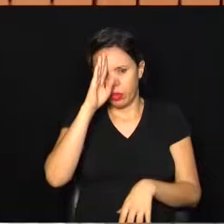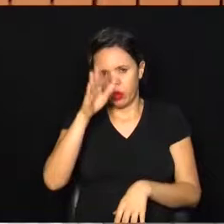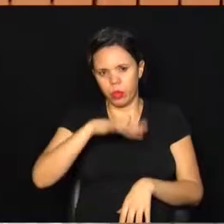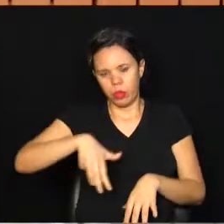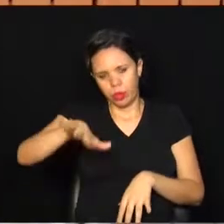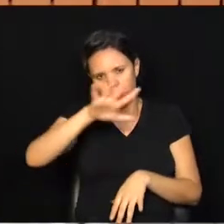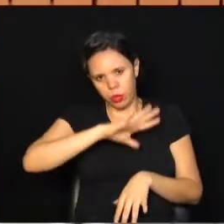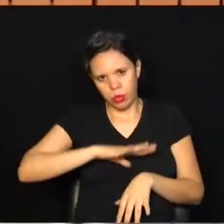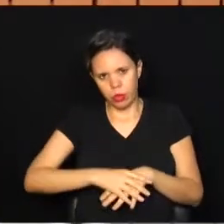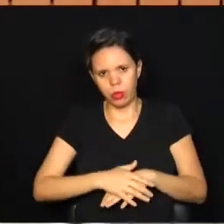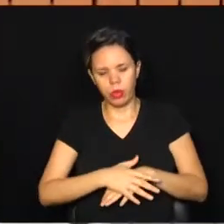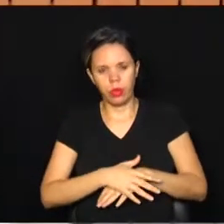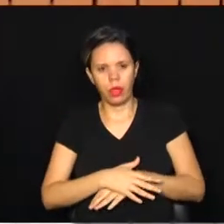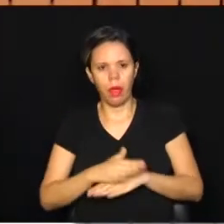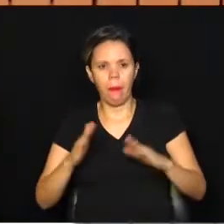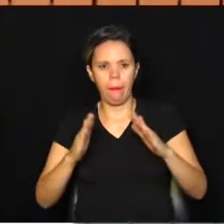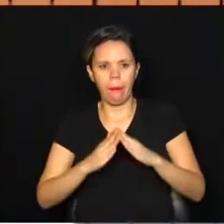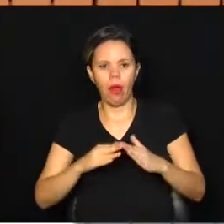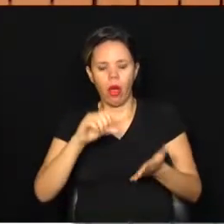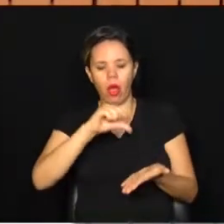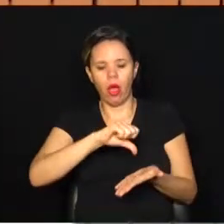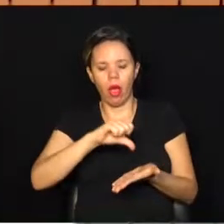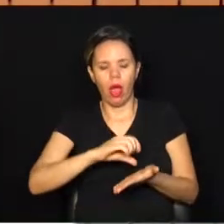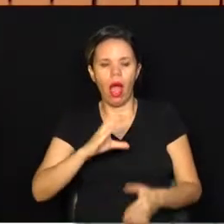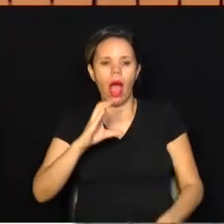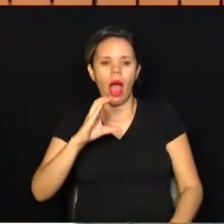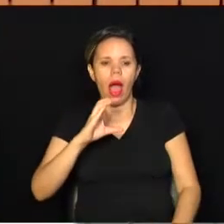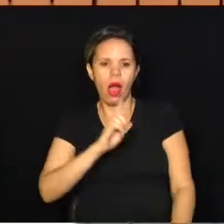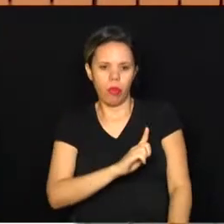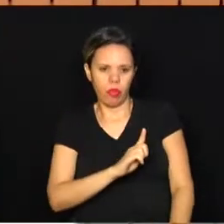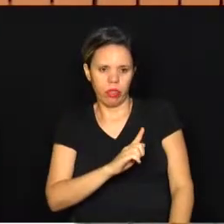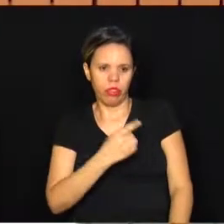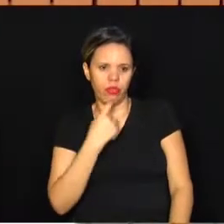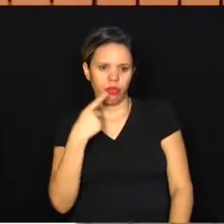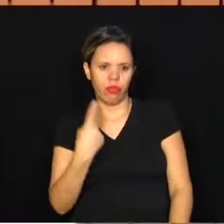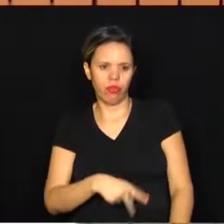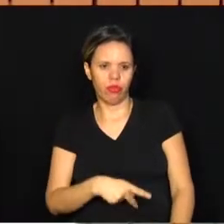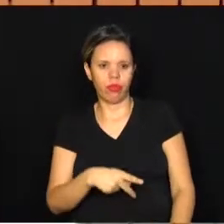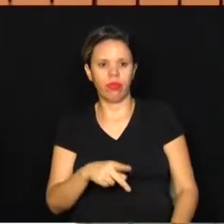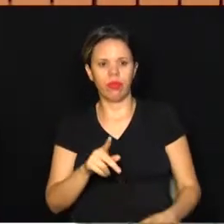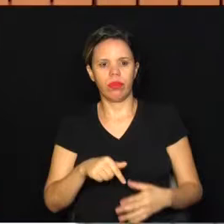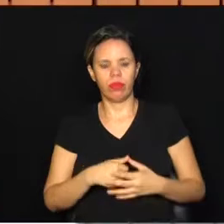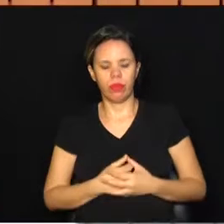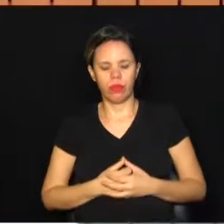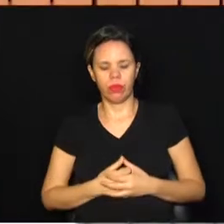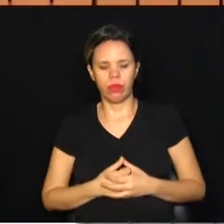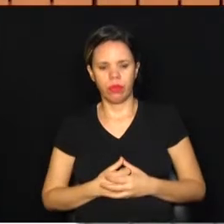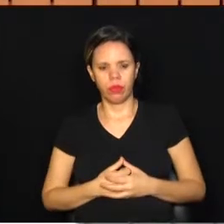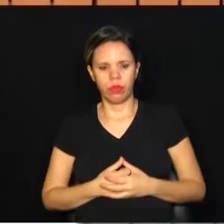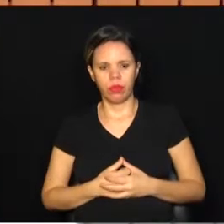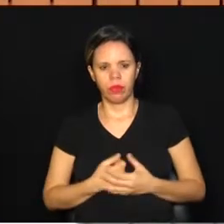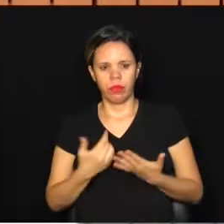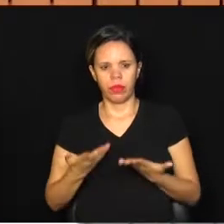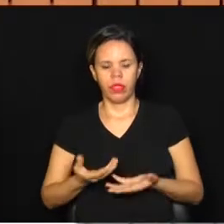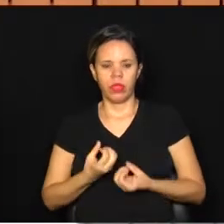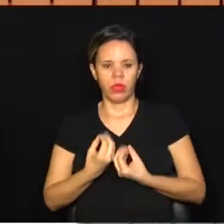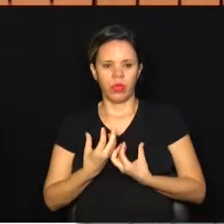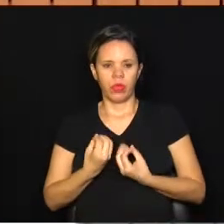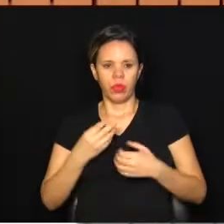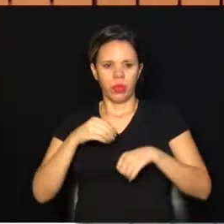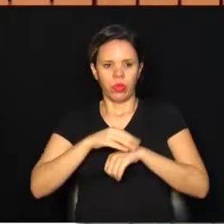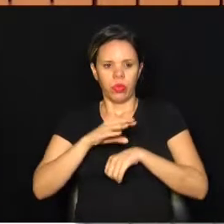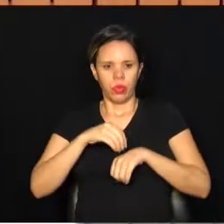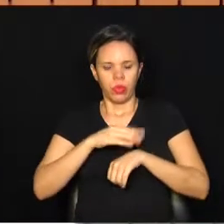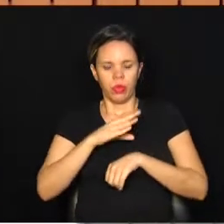população que reside na região do distrito do Campo Grande, a fim de que estas informações constem